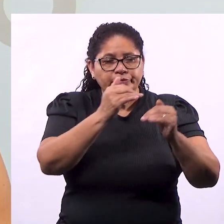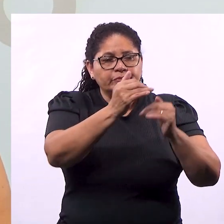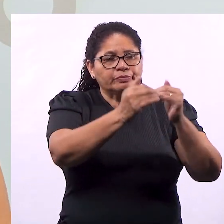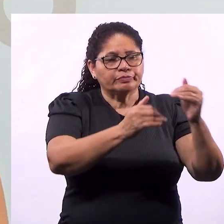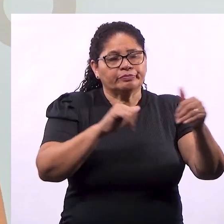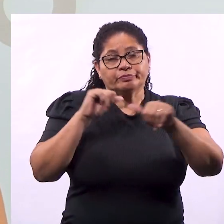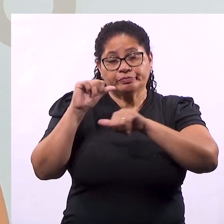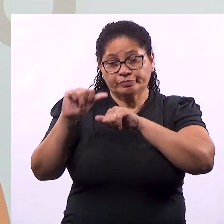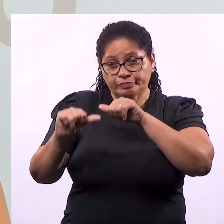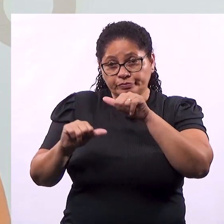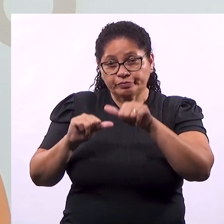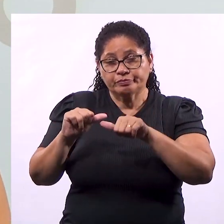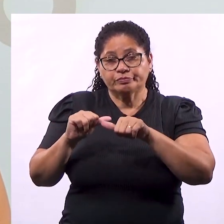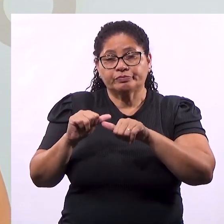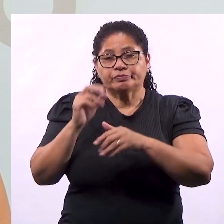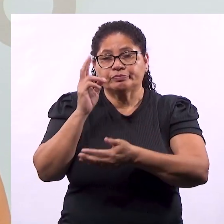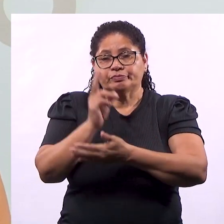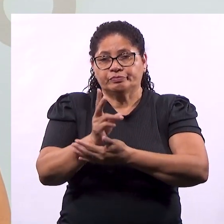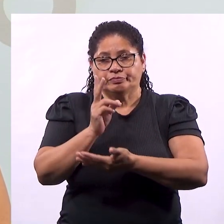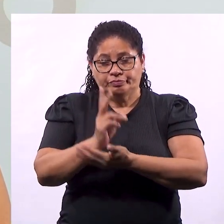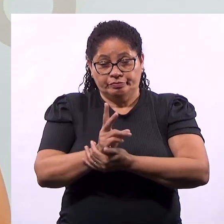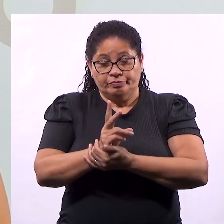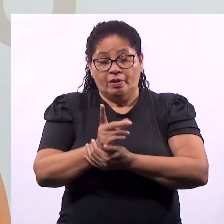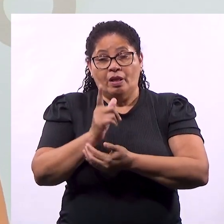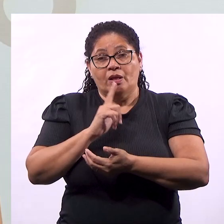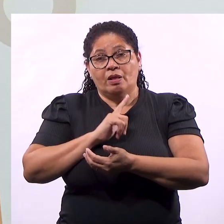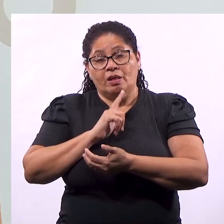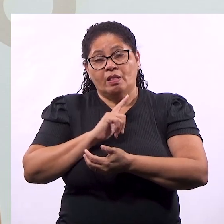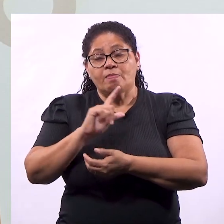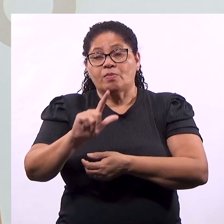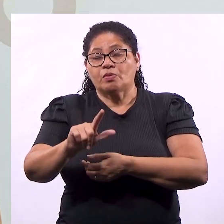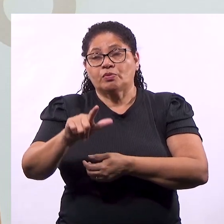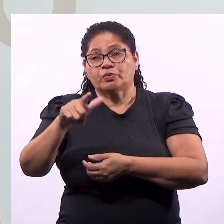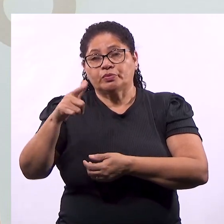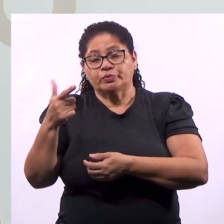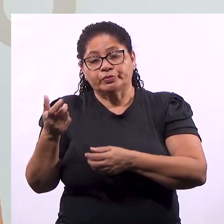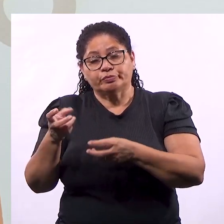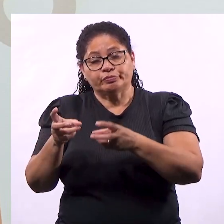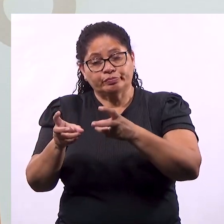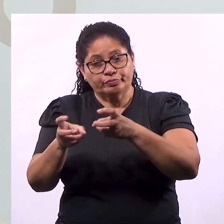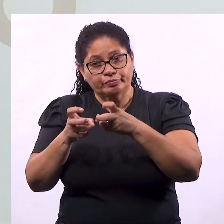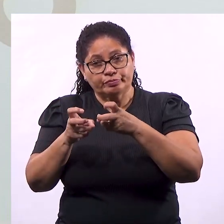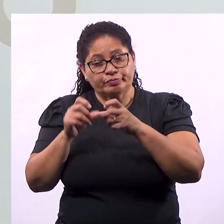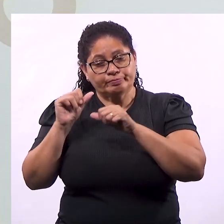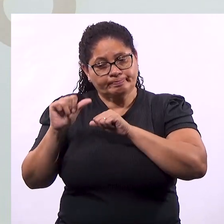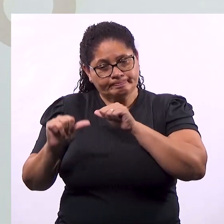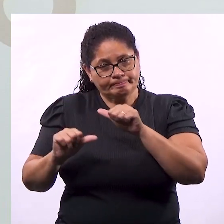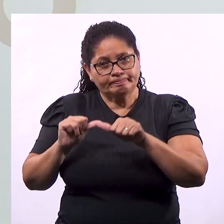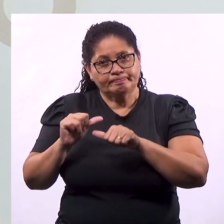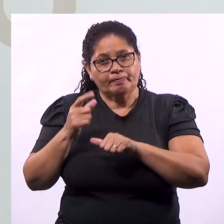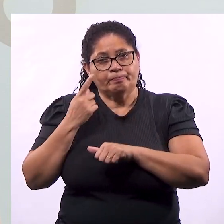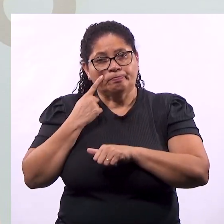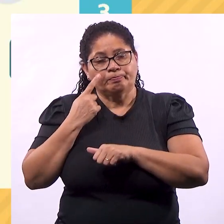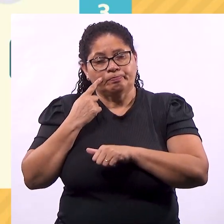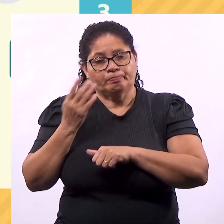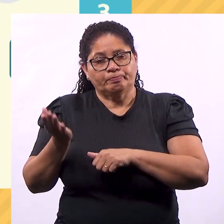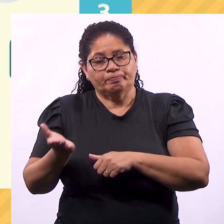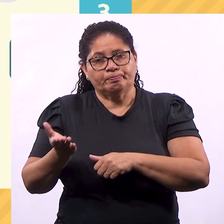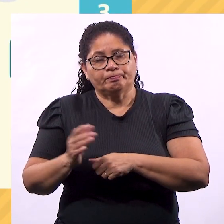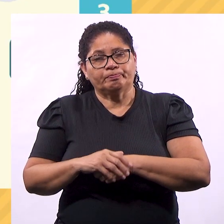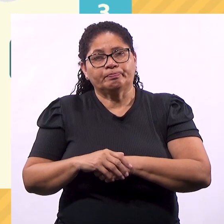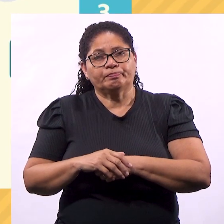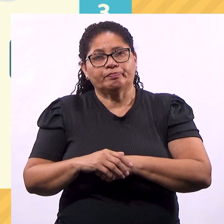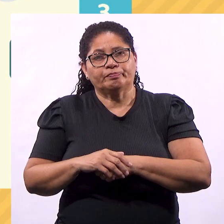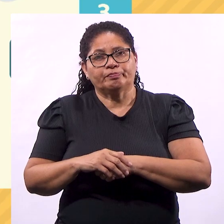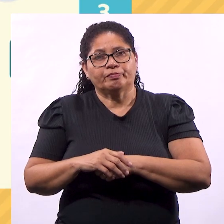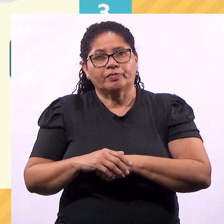processo avaliativo contínuo aí a gente tem outra concepção sobre avaliação vamos ver aqui